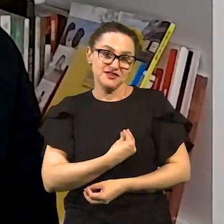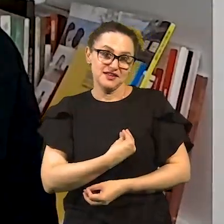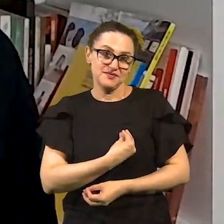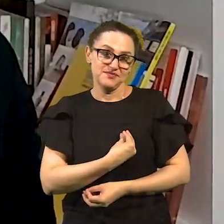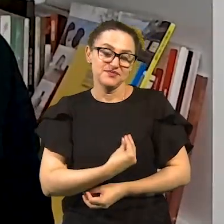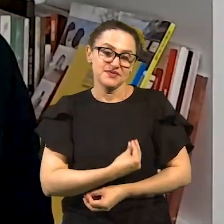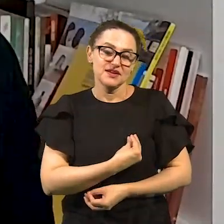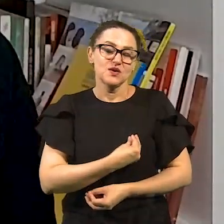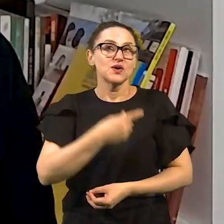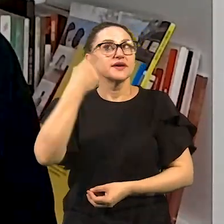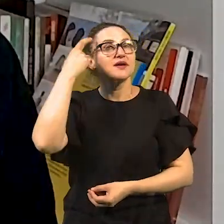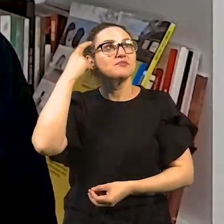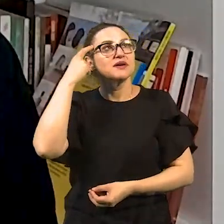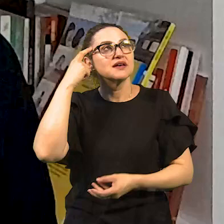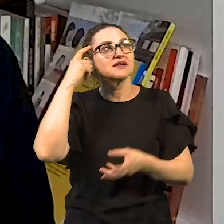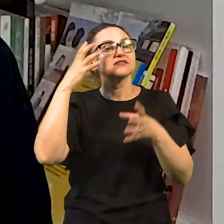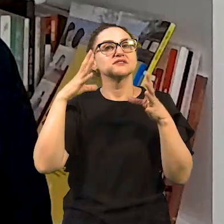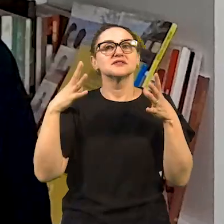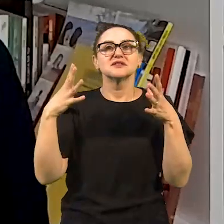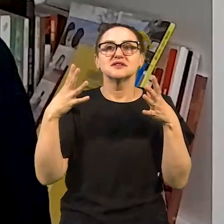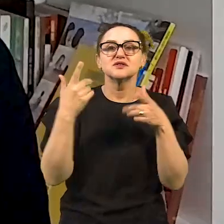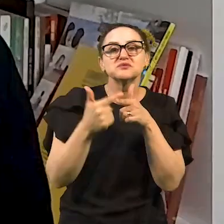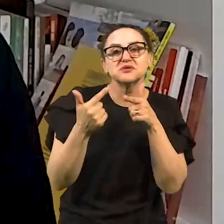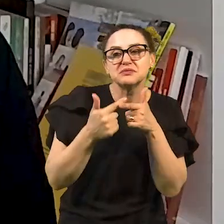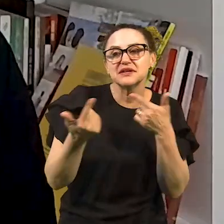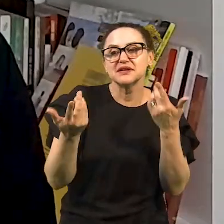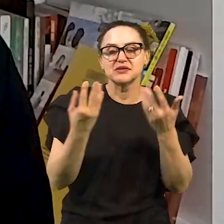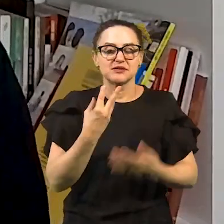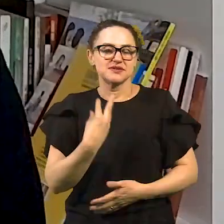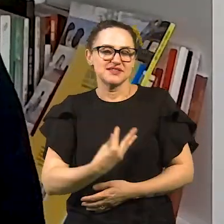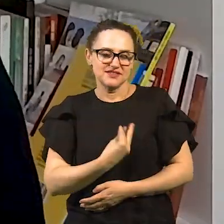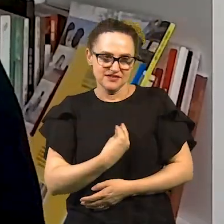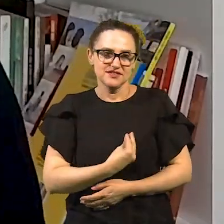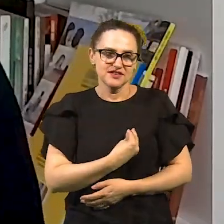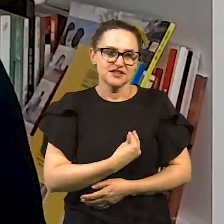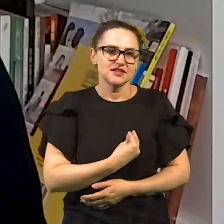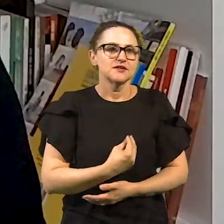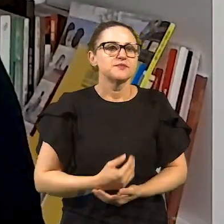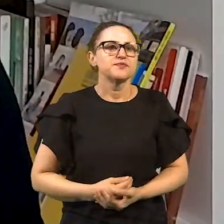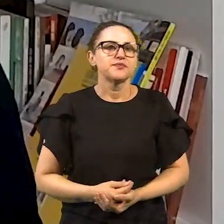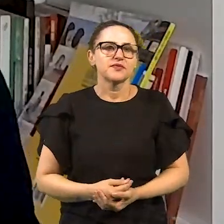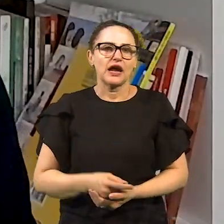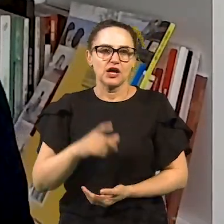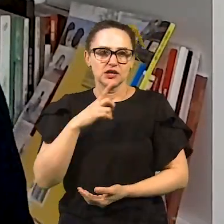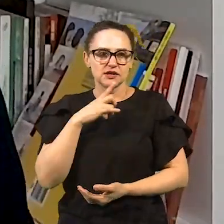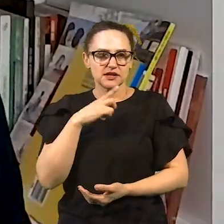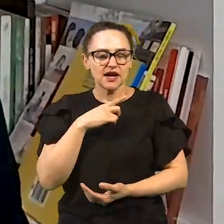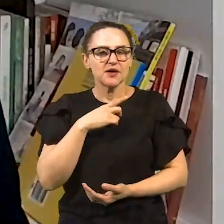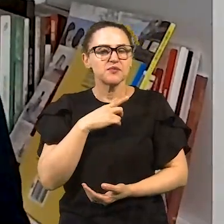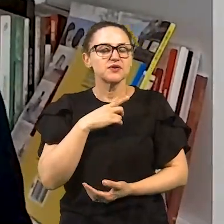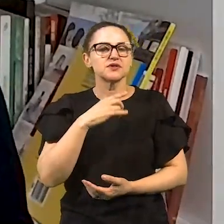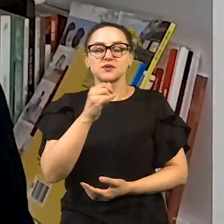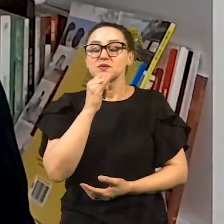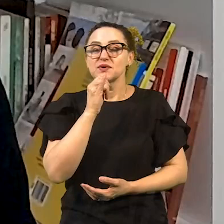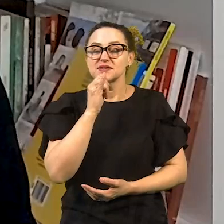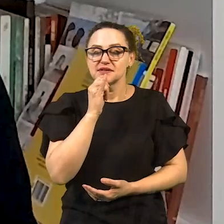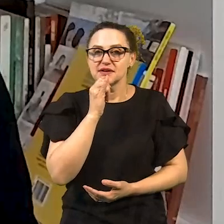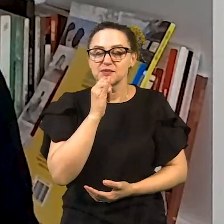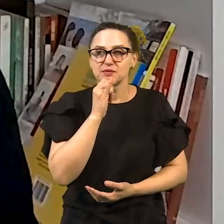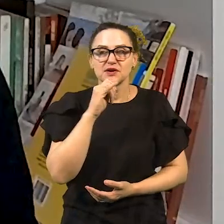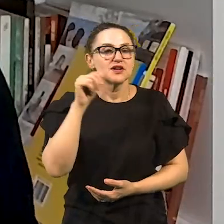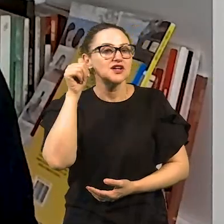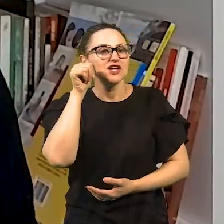a vida mesmo, sobre os conflitos que cotidianamente se viam envolvidas, A gente tem o exemplo ali de uma